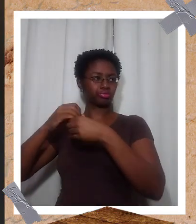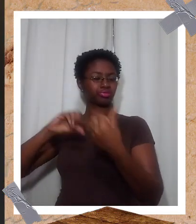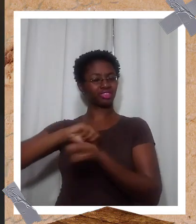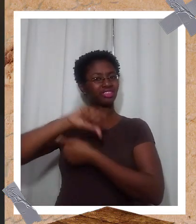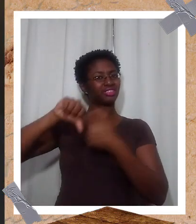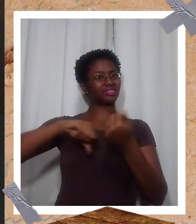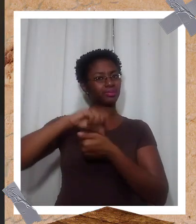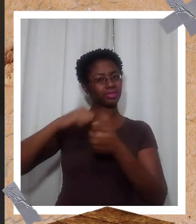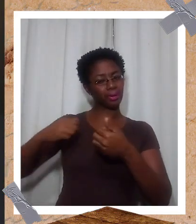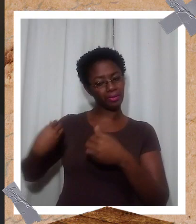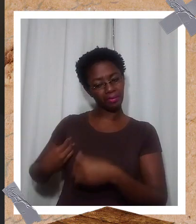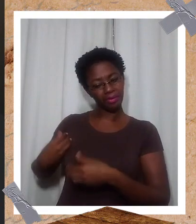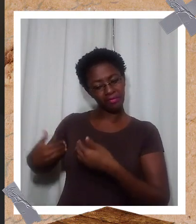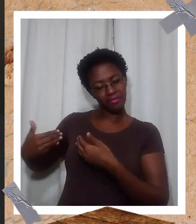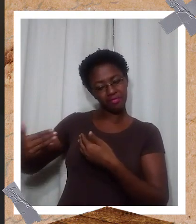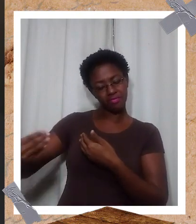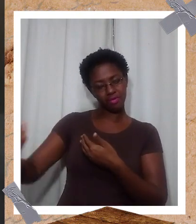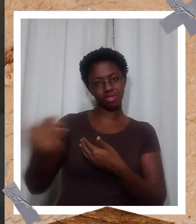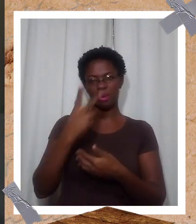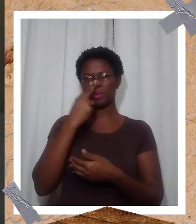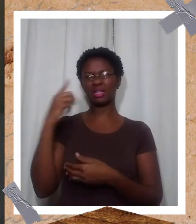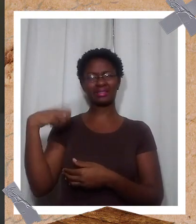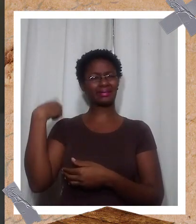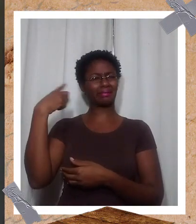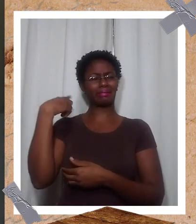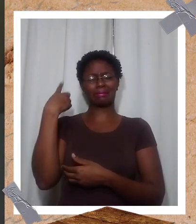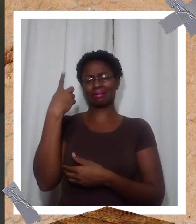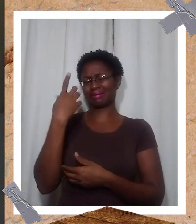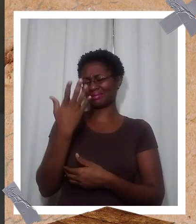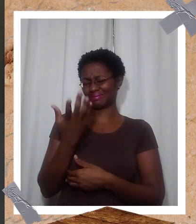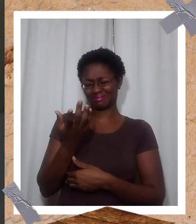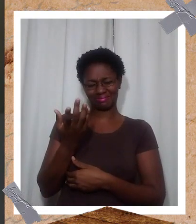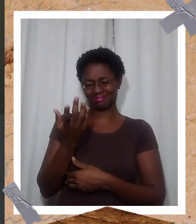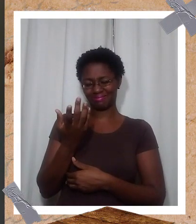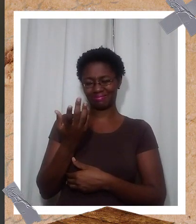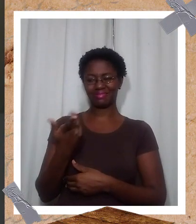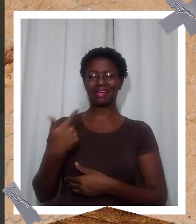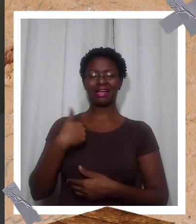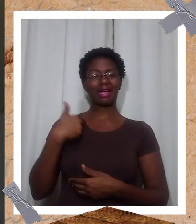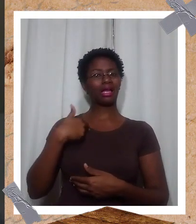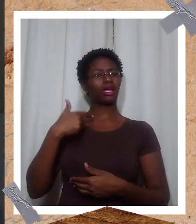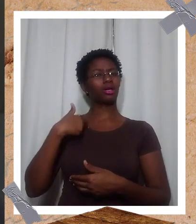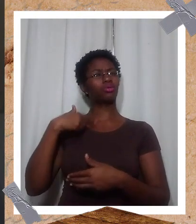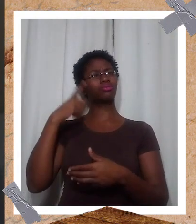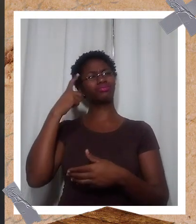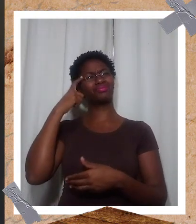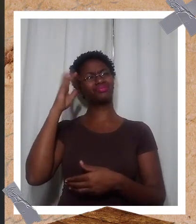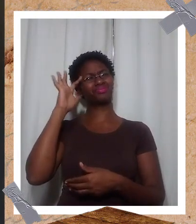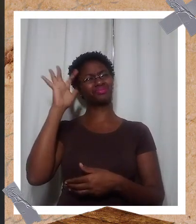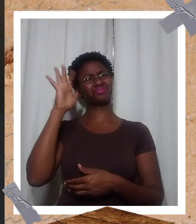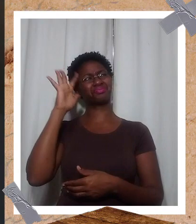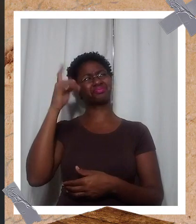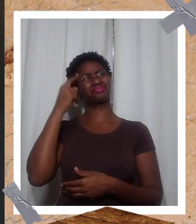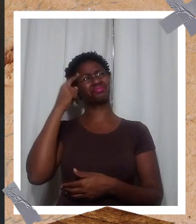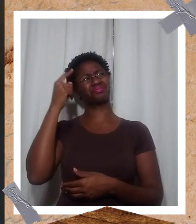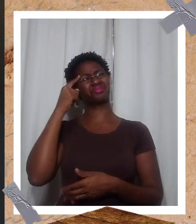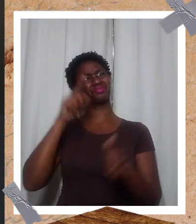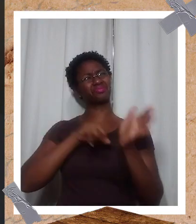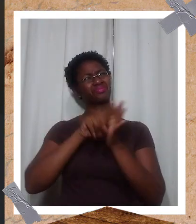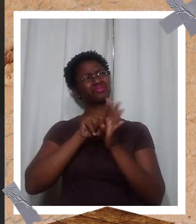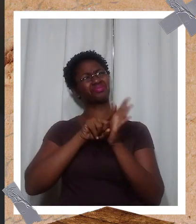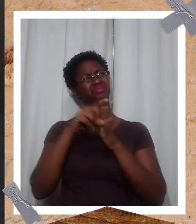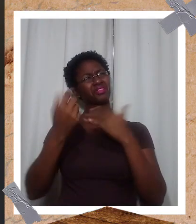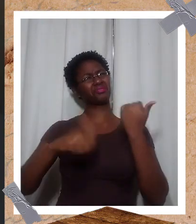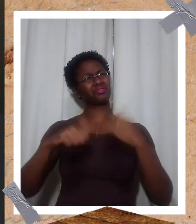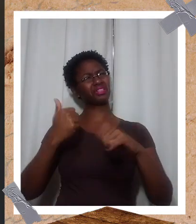é tudo muito louco. Assim, eu fico analisando atualmente, né, e recentemente eu estava